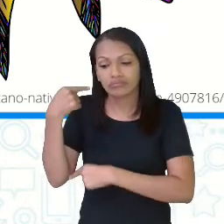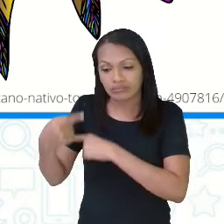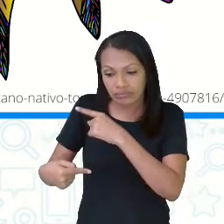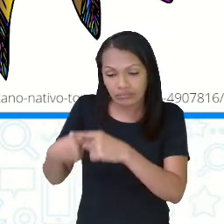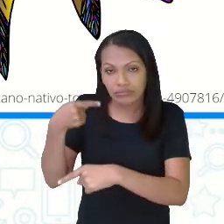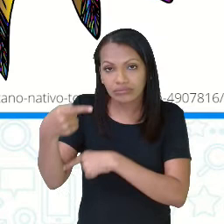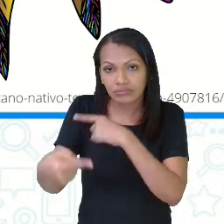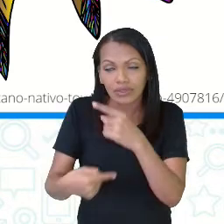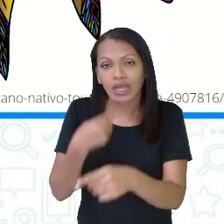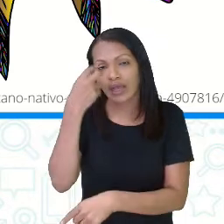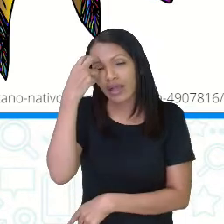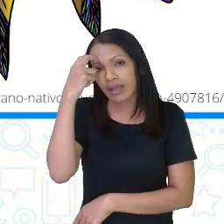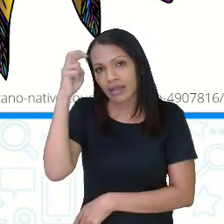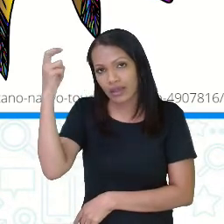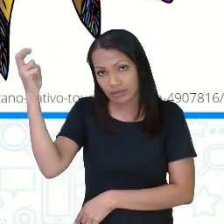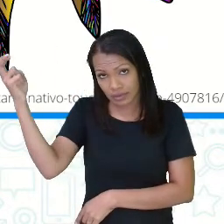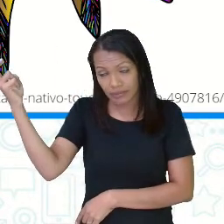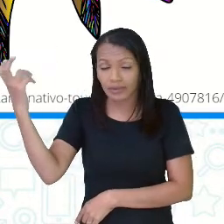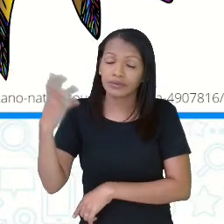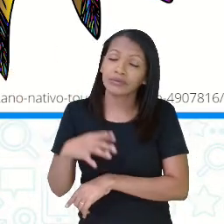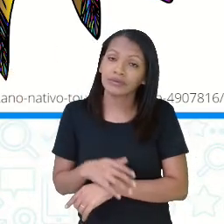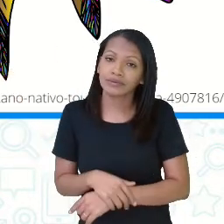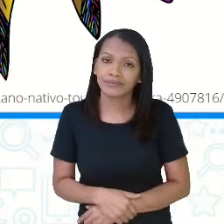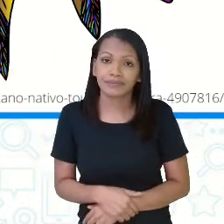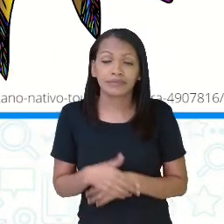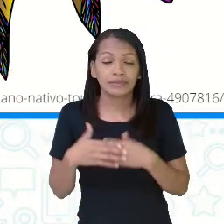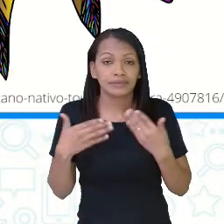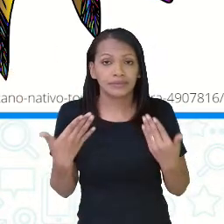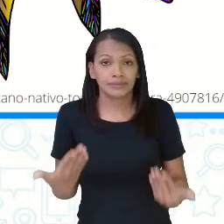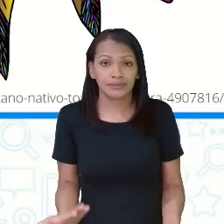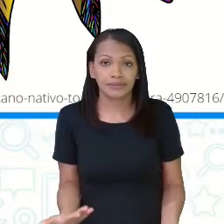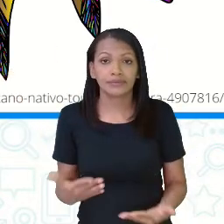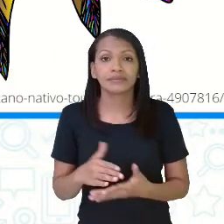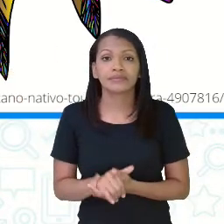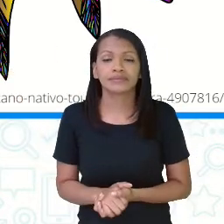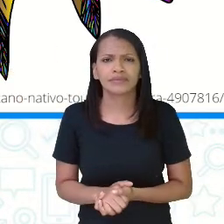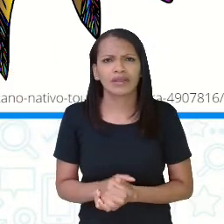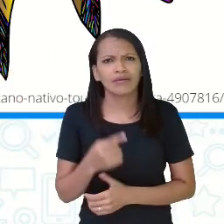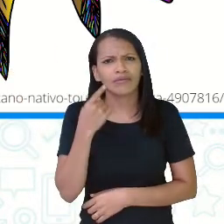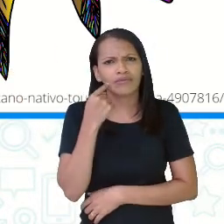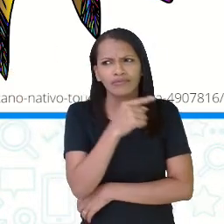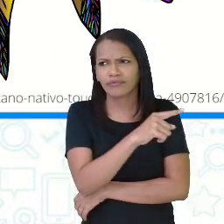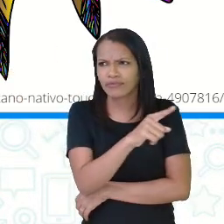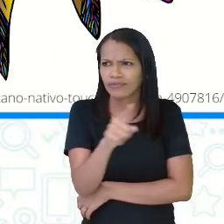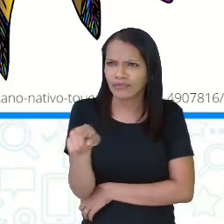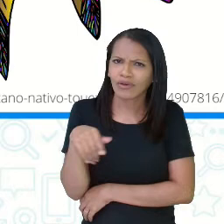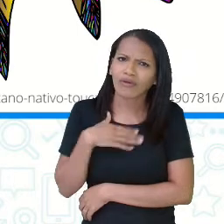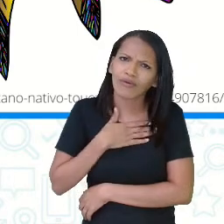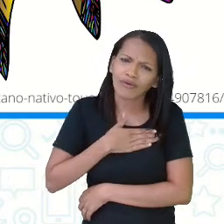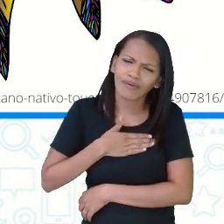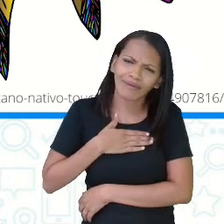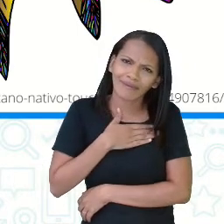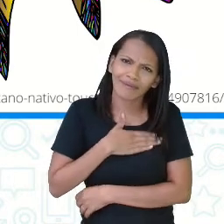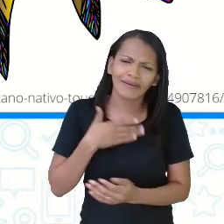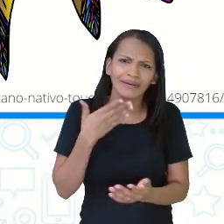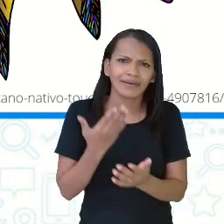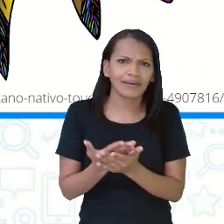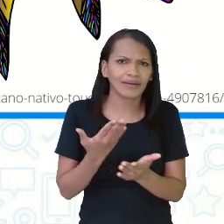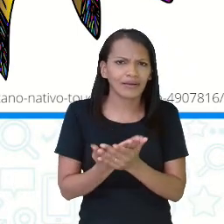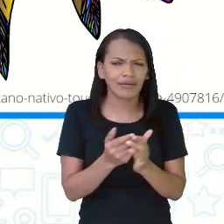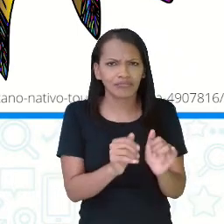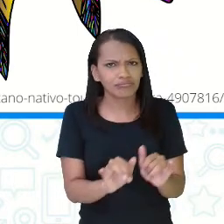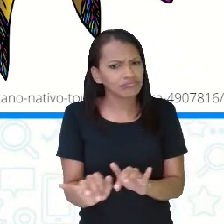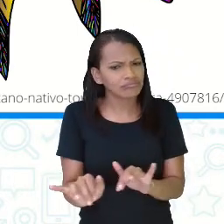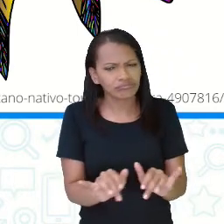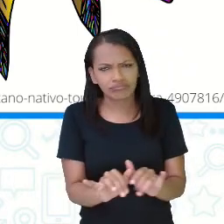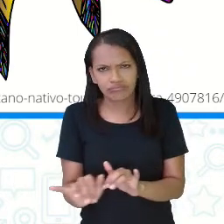a sabedoria milenar. Então, vocês estão gostando da aula? Professores estão comentando